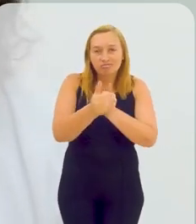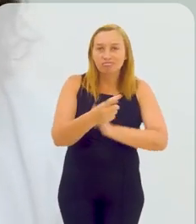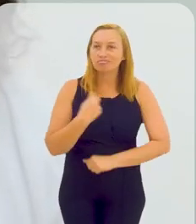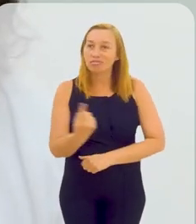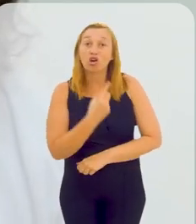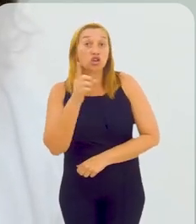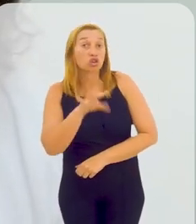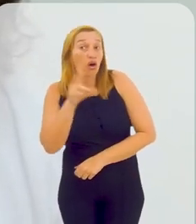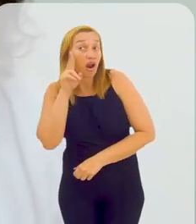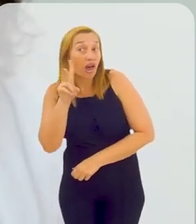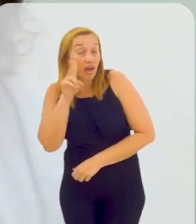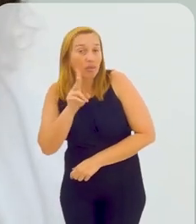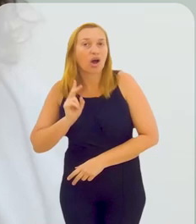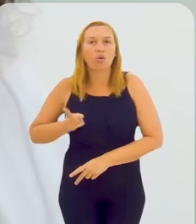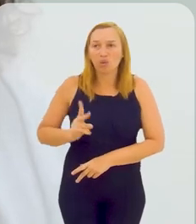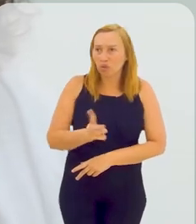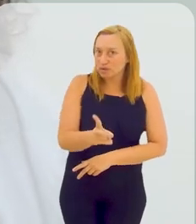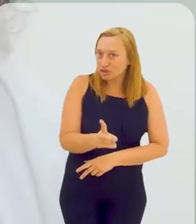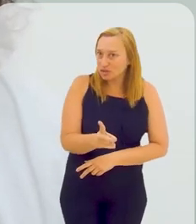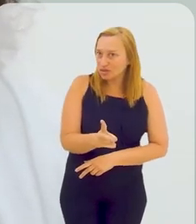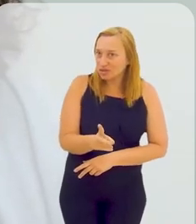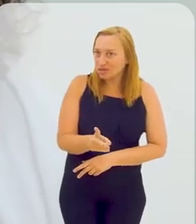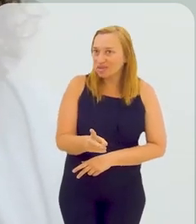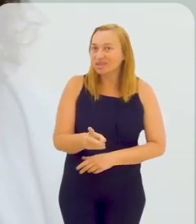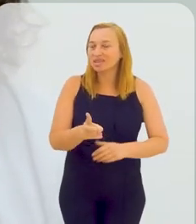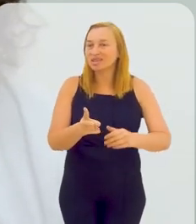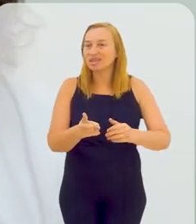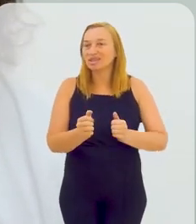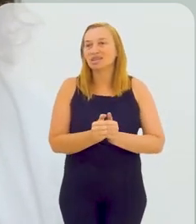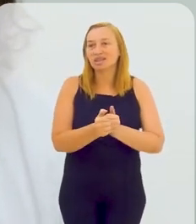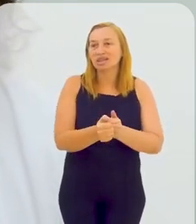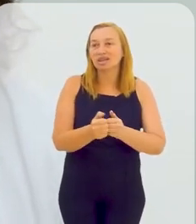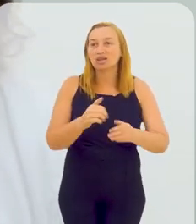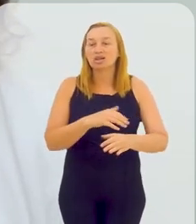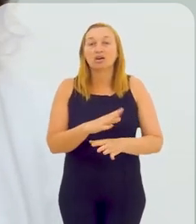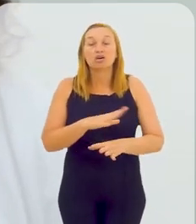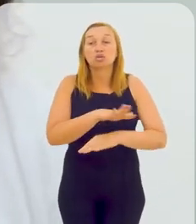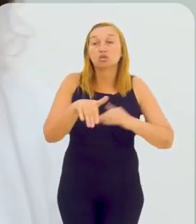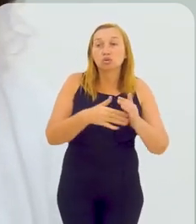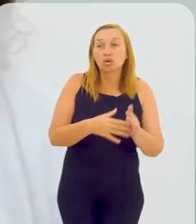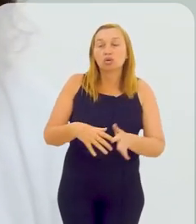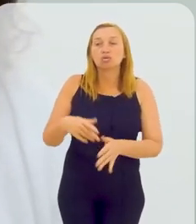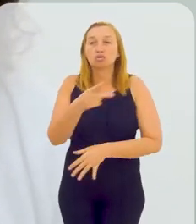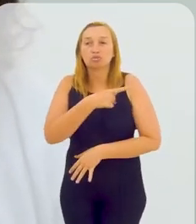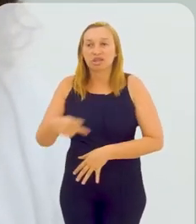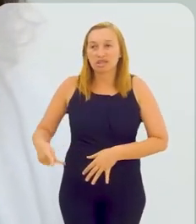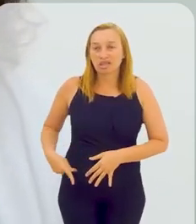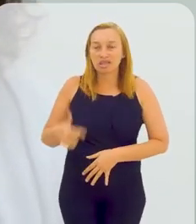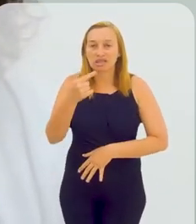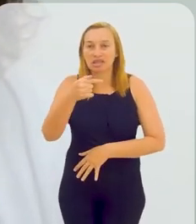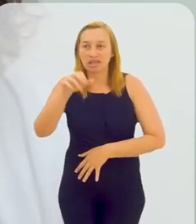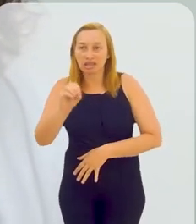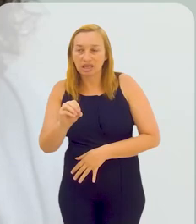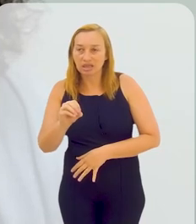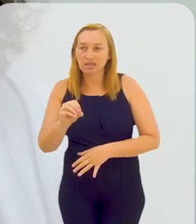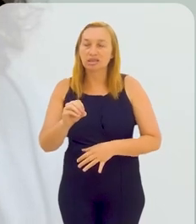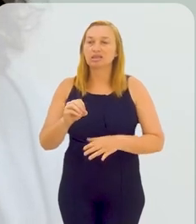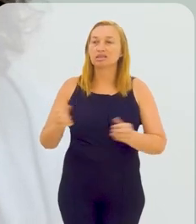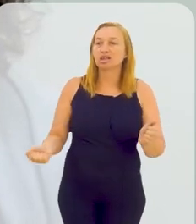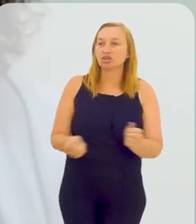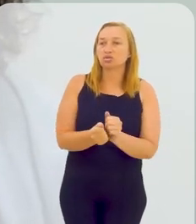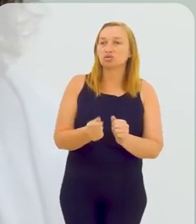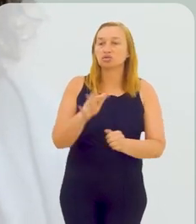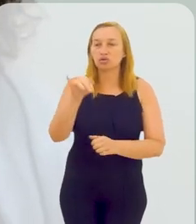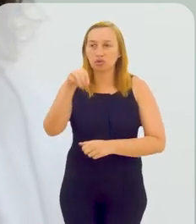acompanha a gente, só lembrar que a gente continua nessa jornada ouvindo todos os presidentes das 70 entidades que hoje compõem o